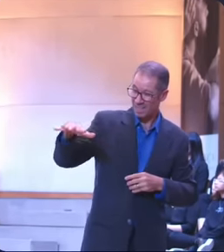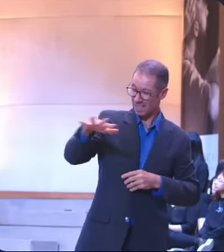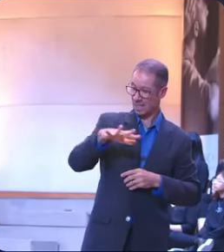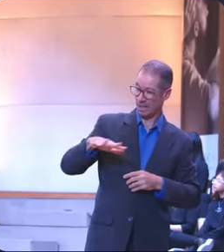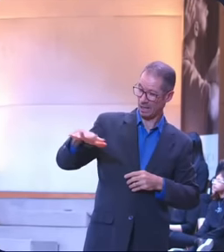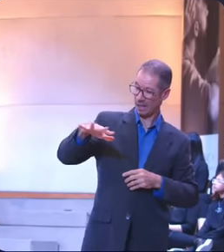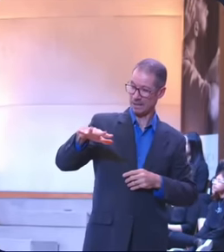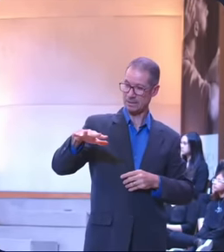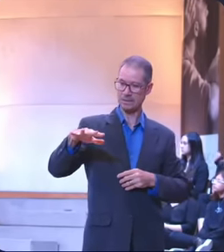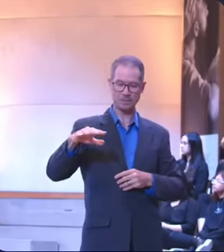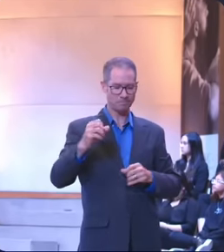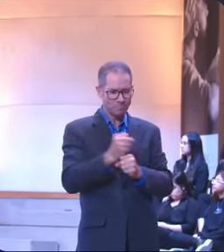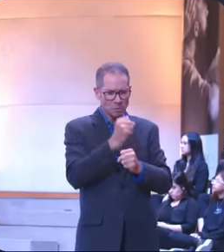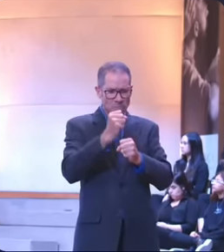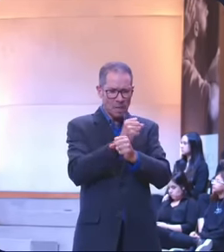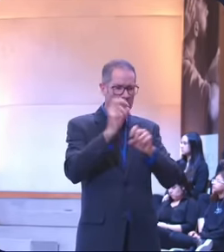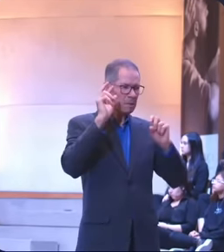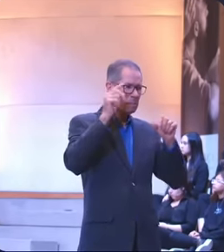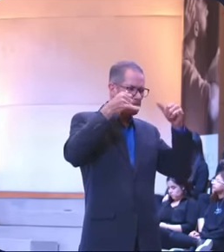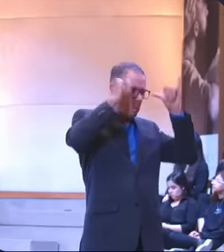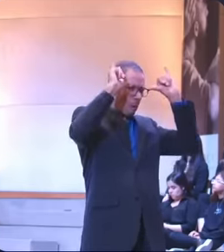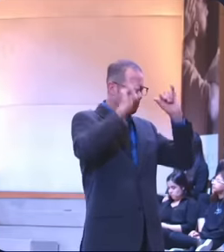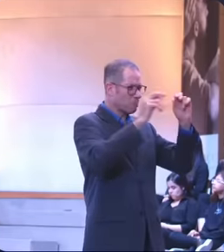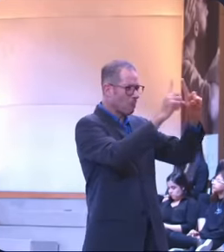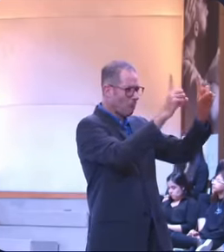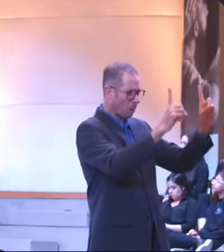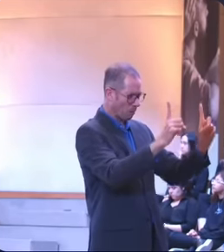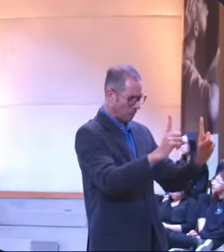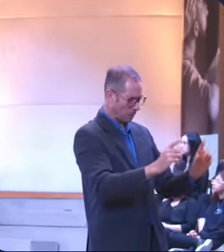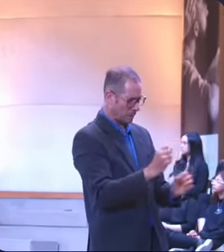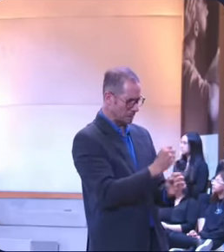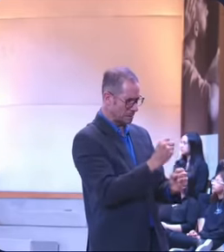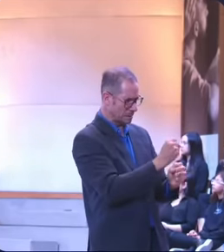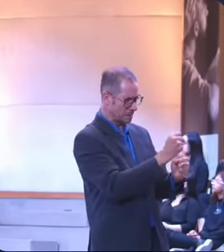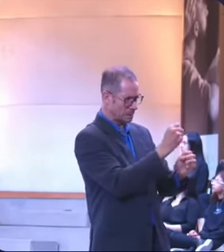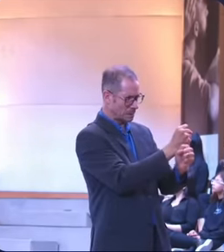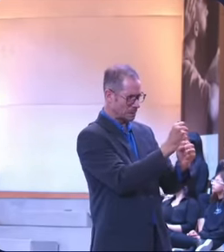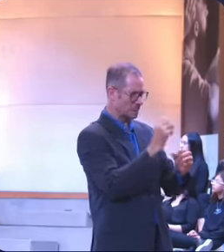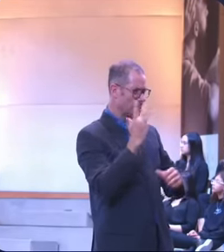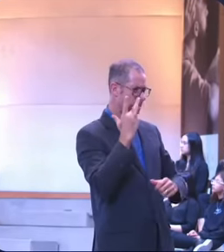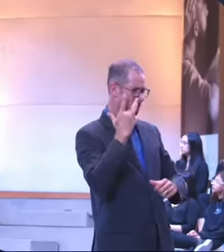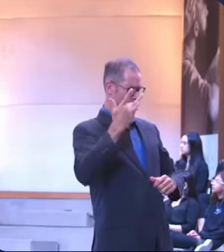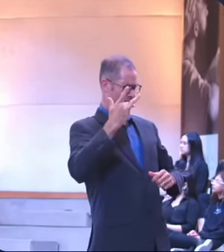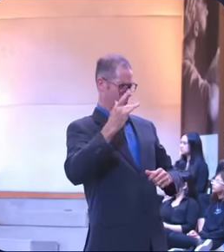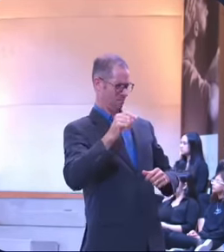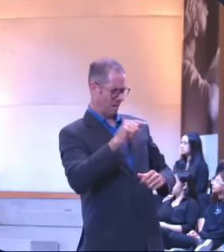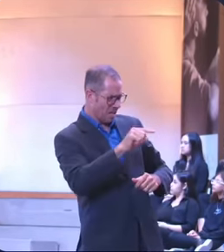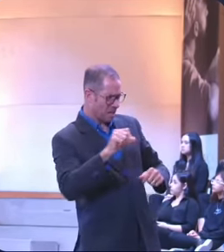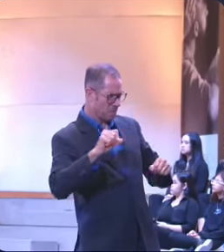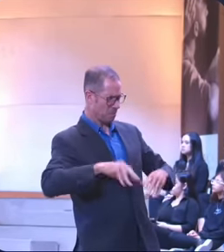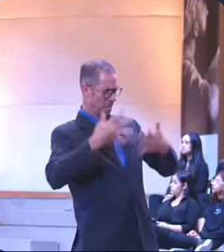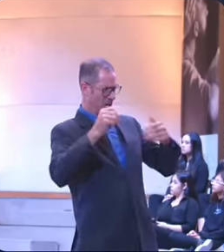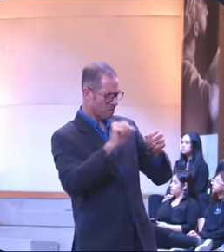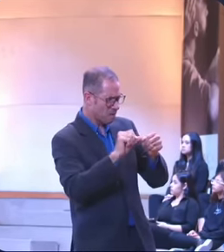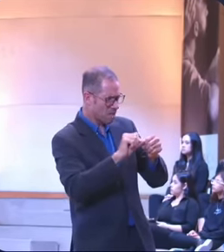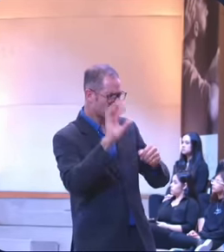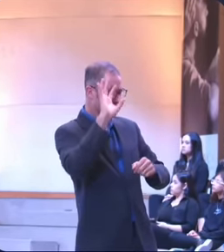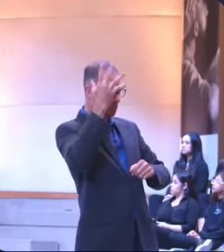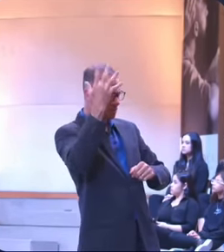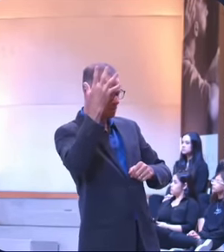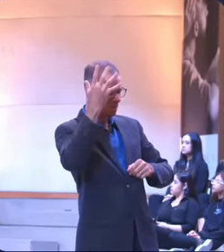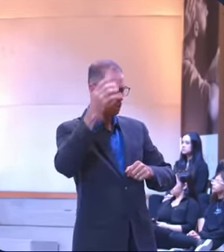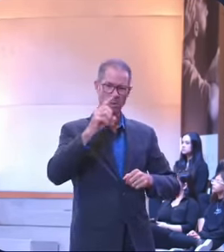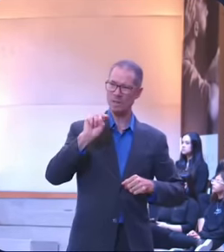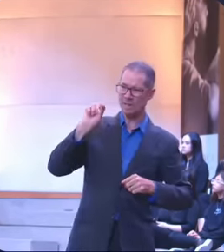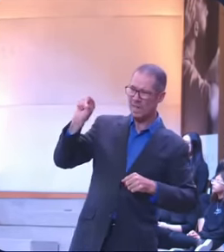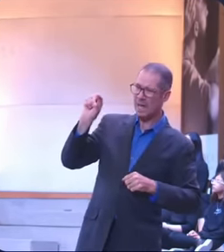aqueles bezerros de ouro tivessem feito os milagres que aconteceram nas pragas